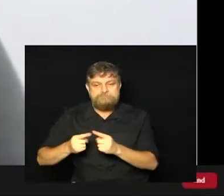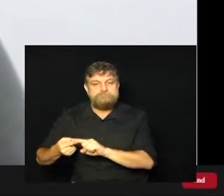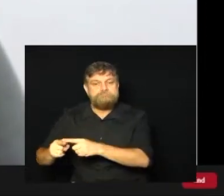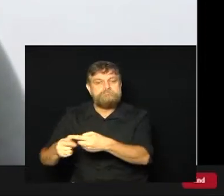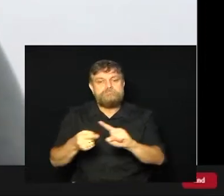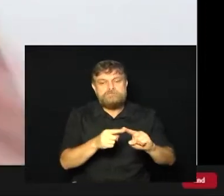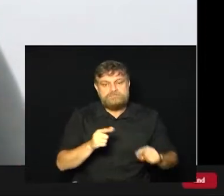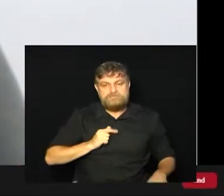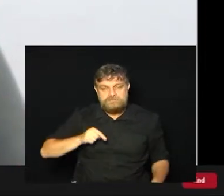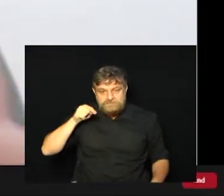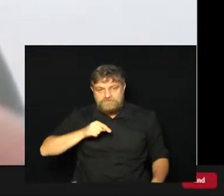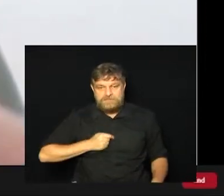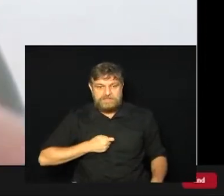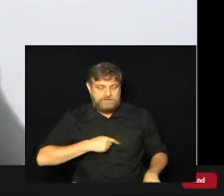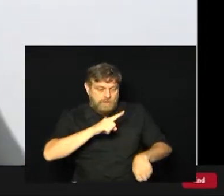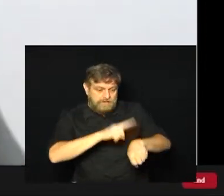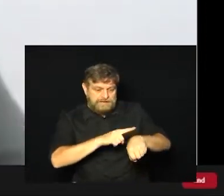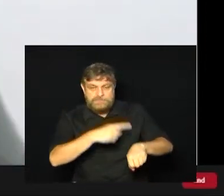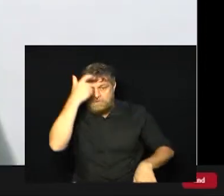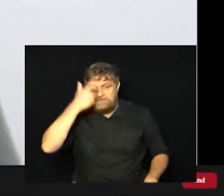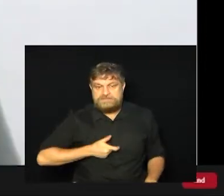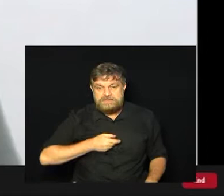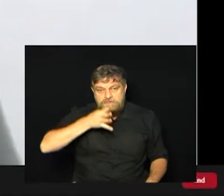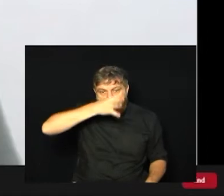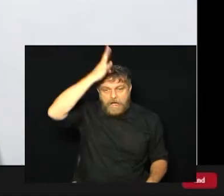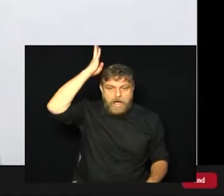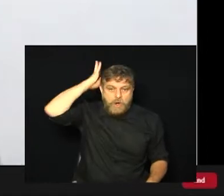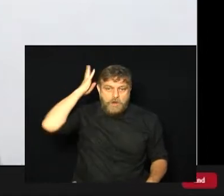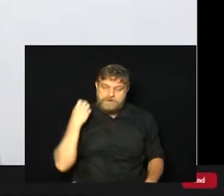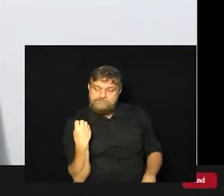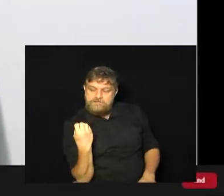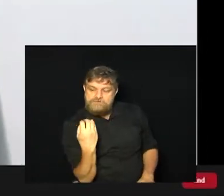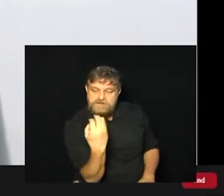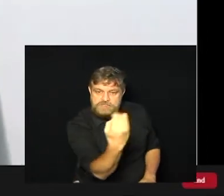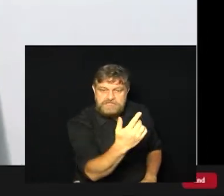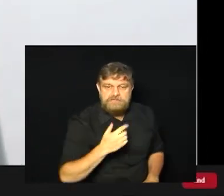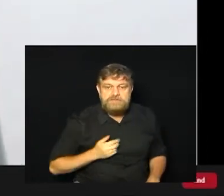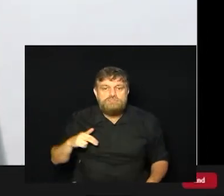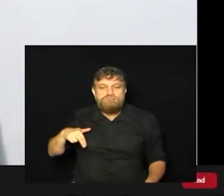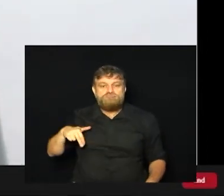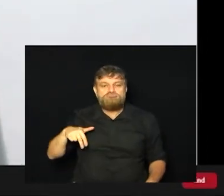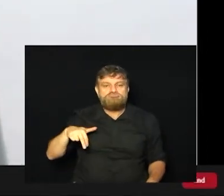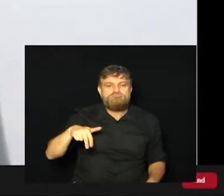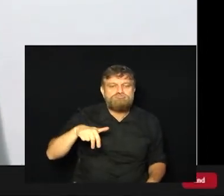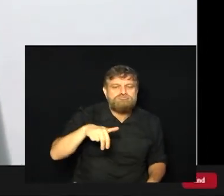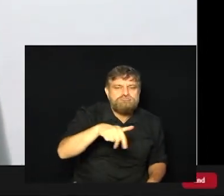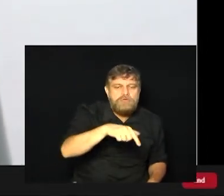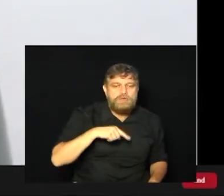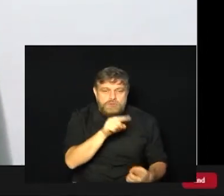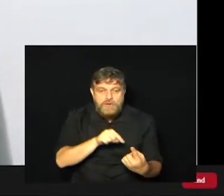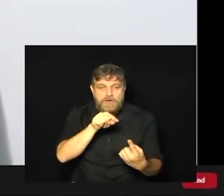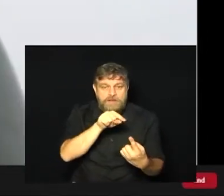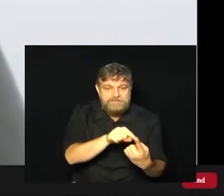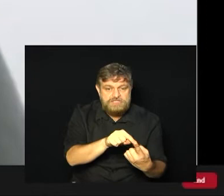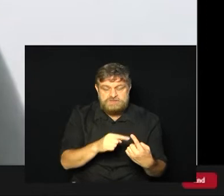Não só alinhadas no critério tempo. Se eu vou para Roma, eu tenho que fazer uma caminhada em direção àquele lugar. Nossos objetivos são da